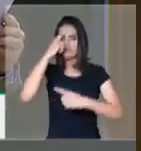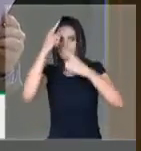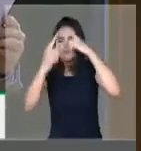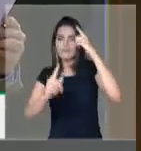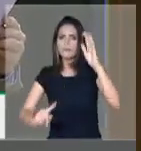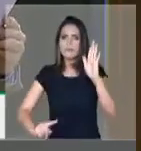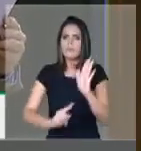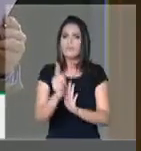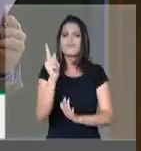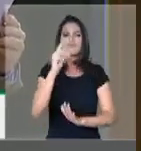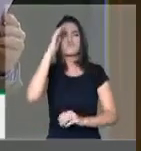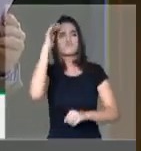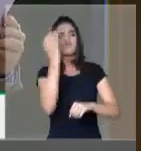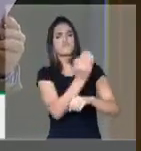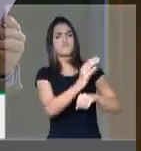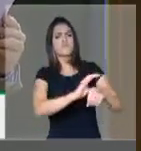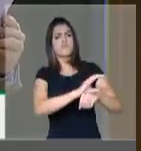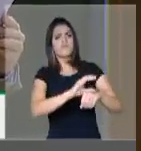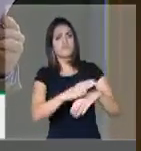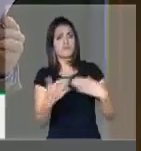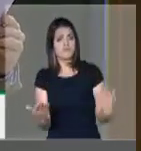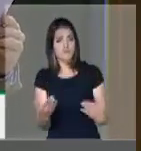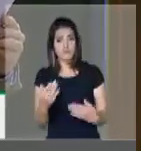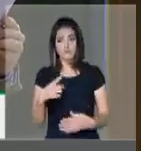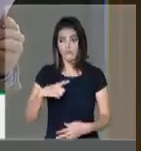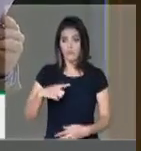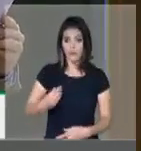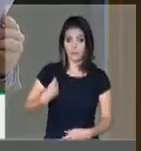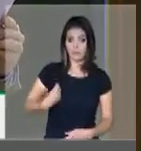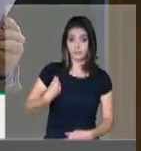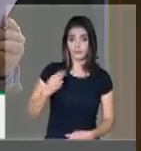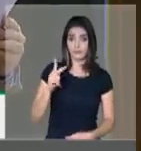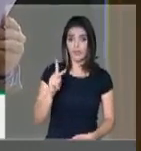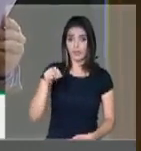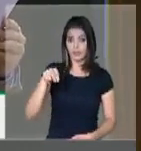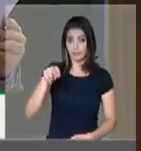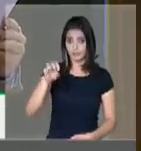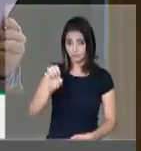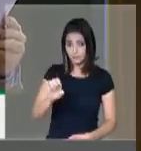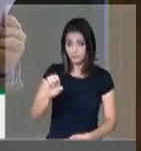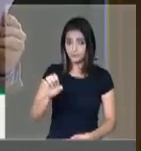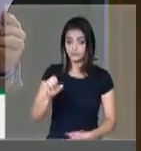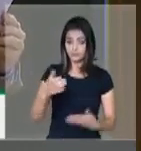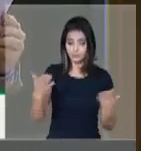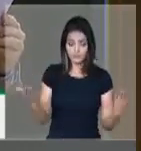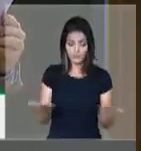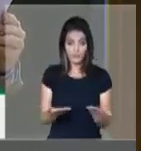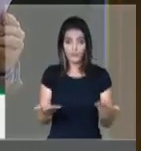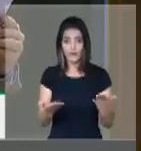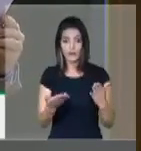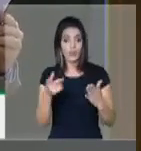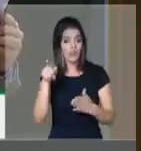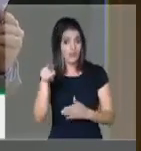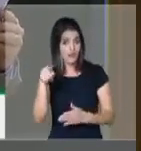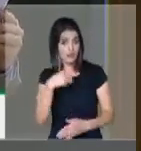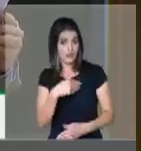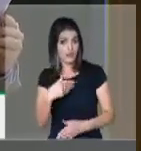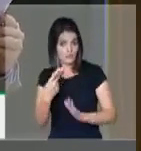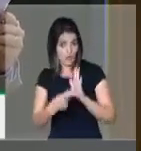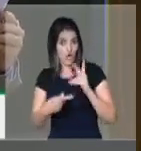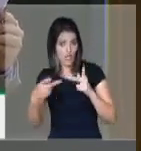a Constituição e a existência do Plano Nacional de Educação vigentes ao propor que o